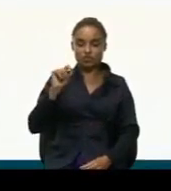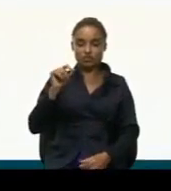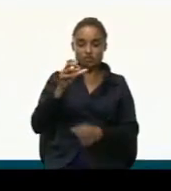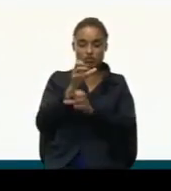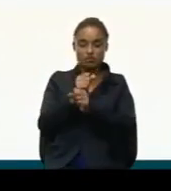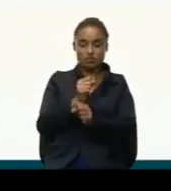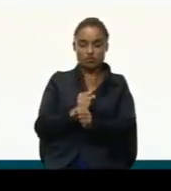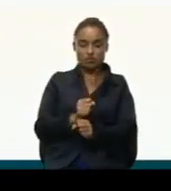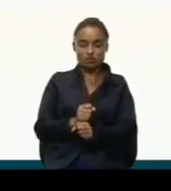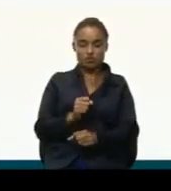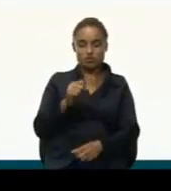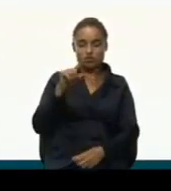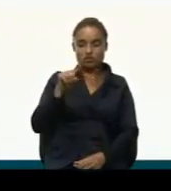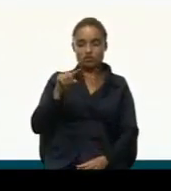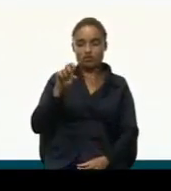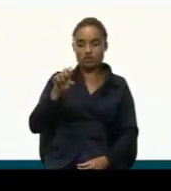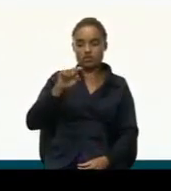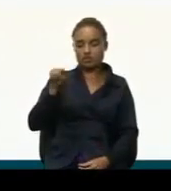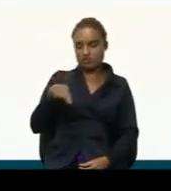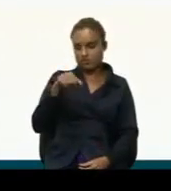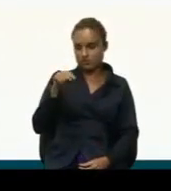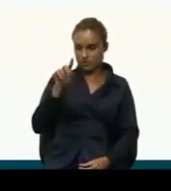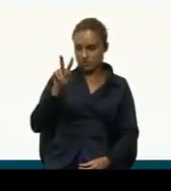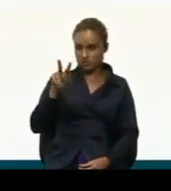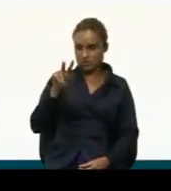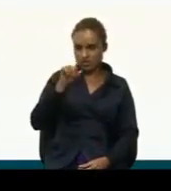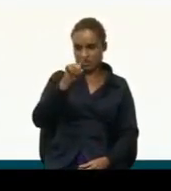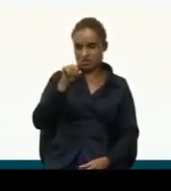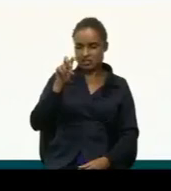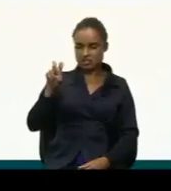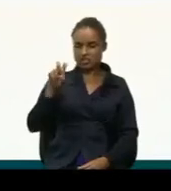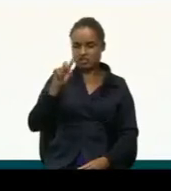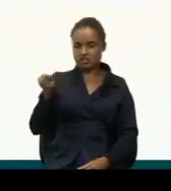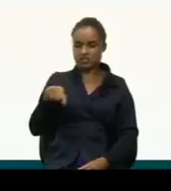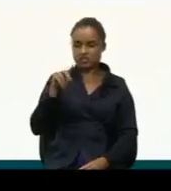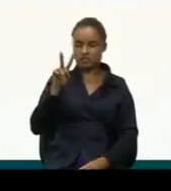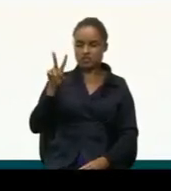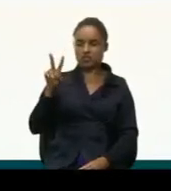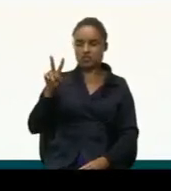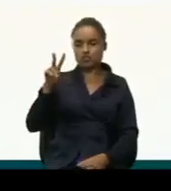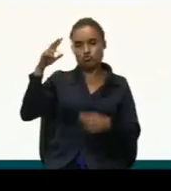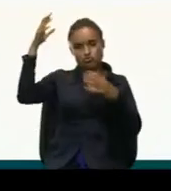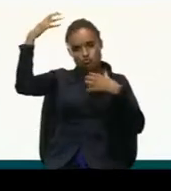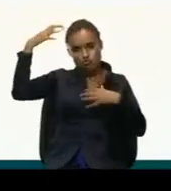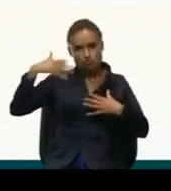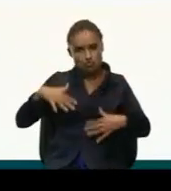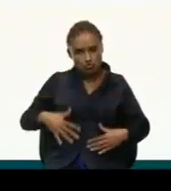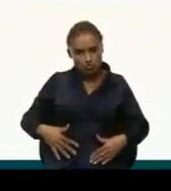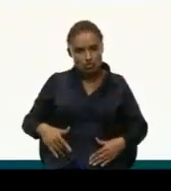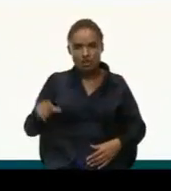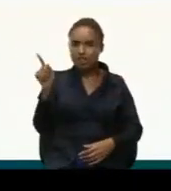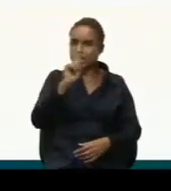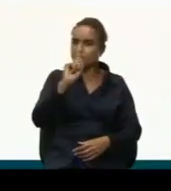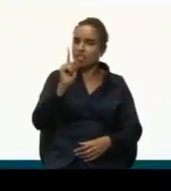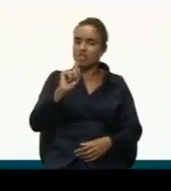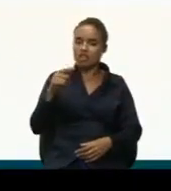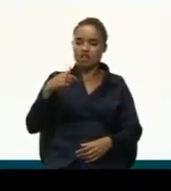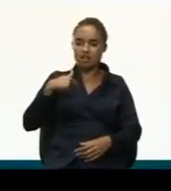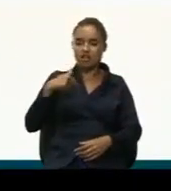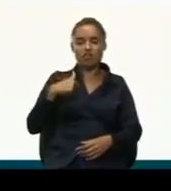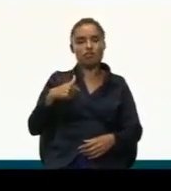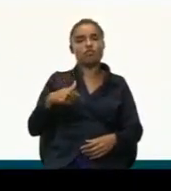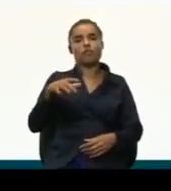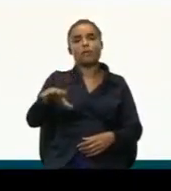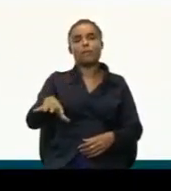deu 15,2. Existe 15,2 chuveiros? Não. Vou catar um chuveiro, vou quebrar ele na